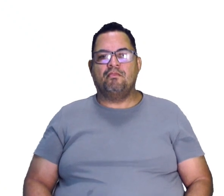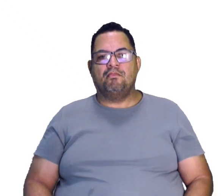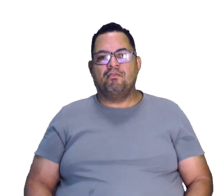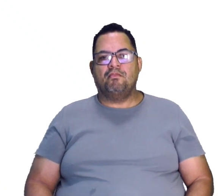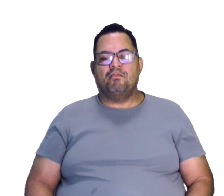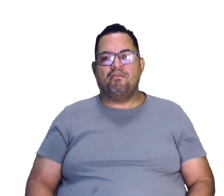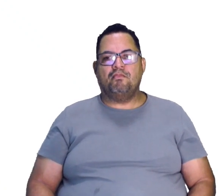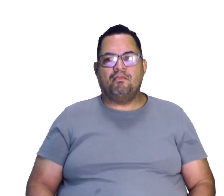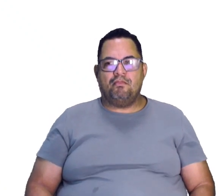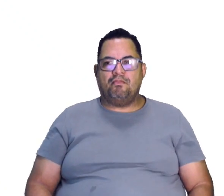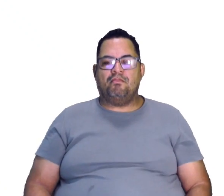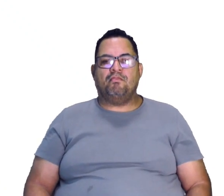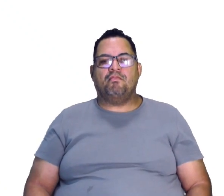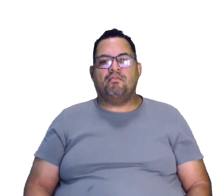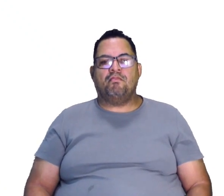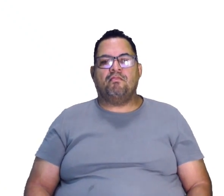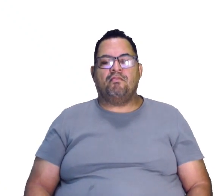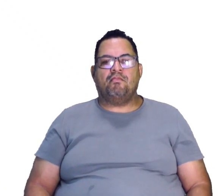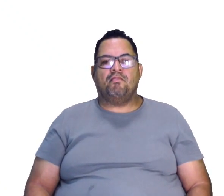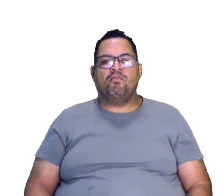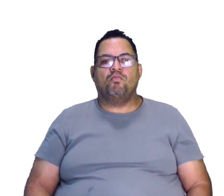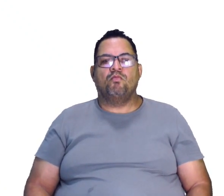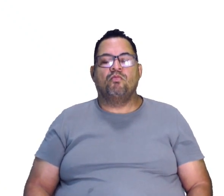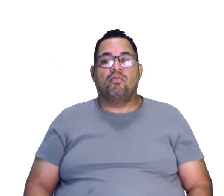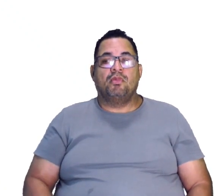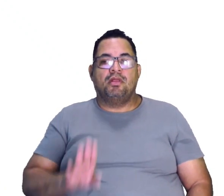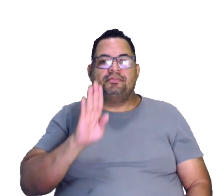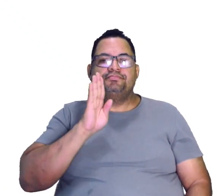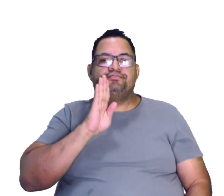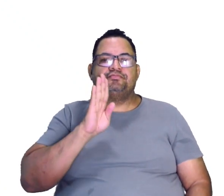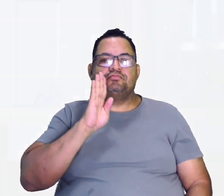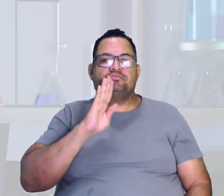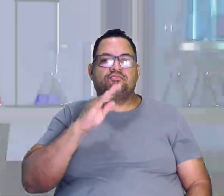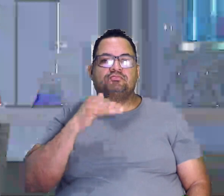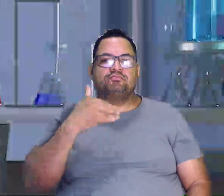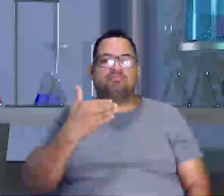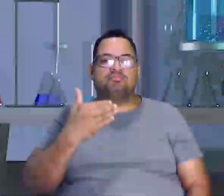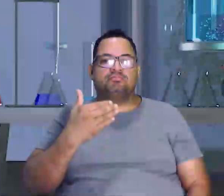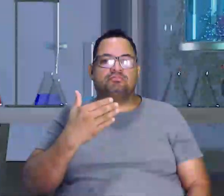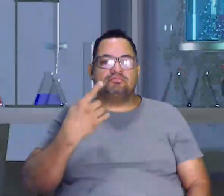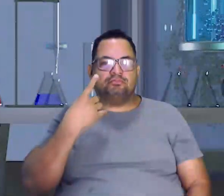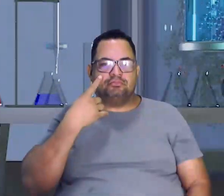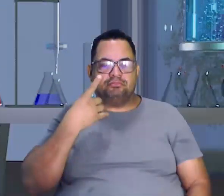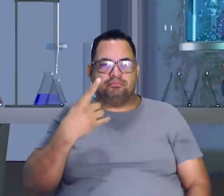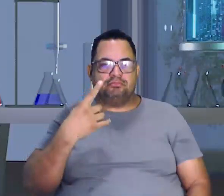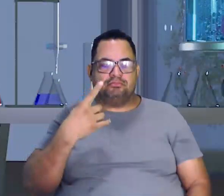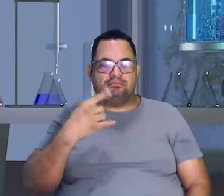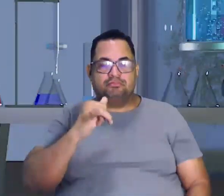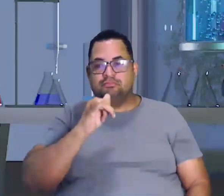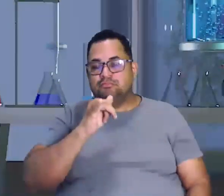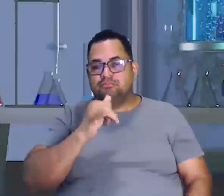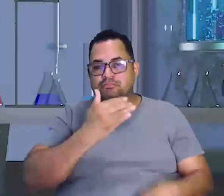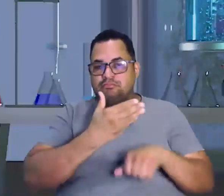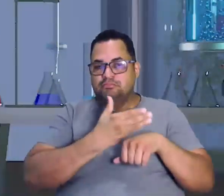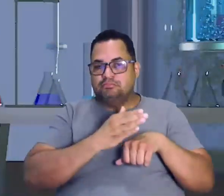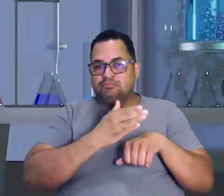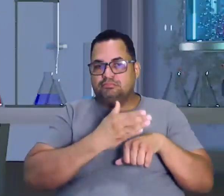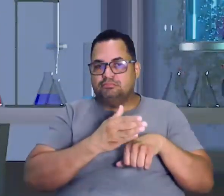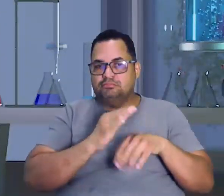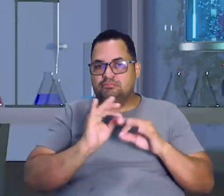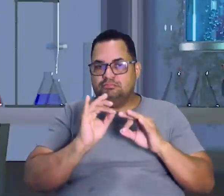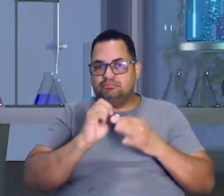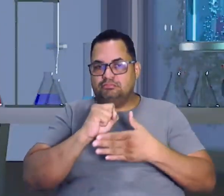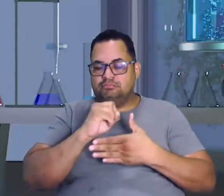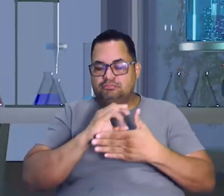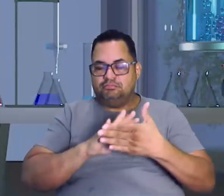Almeida? Então, meu aluno, olha só que legal que vocês viram nesse exercício aí,